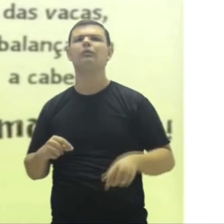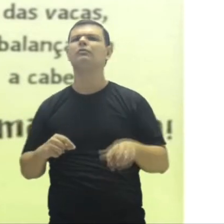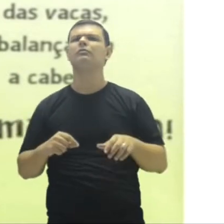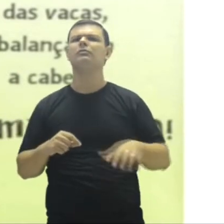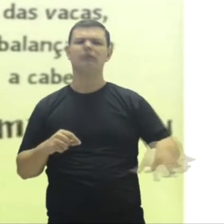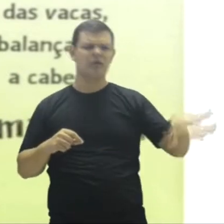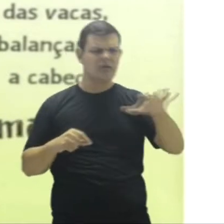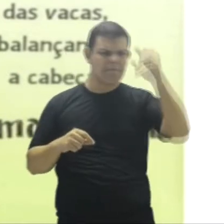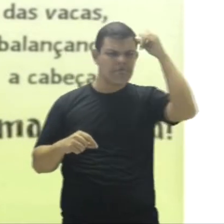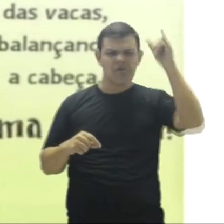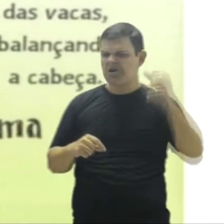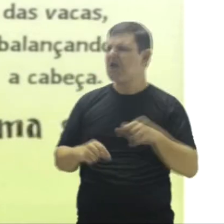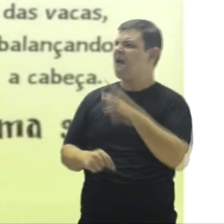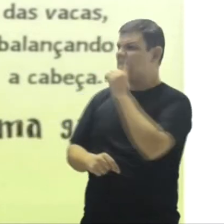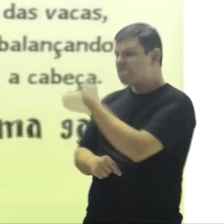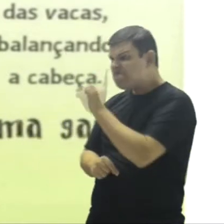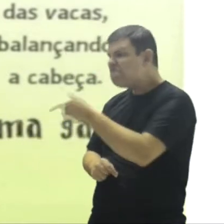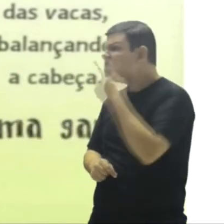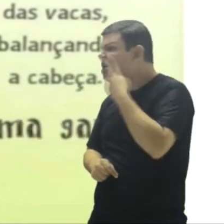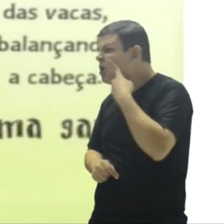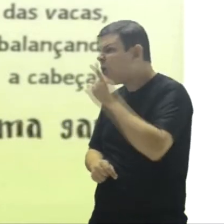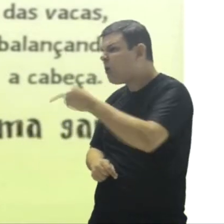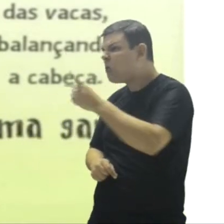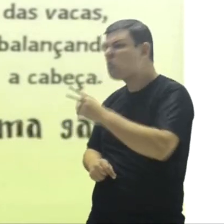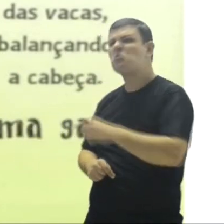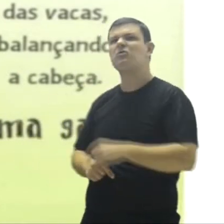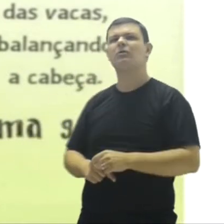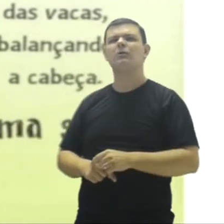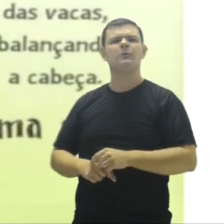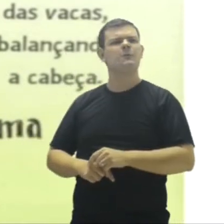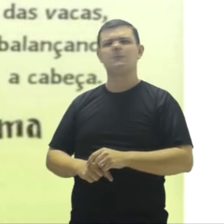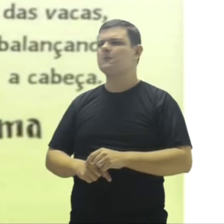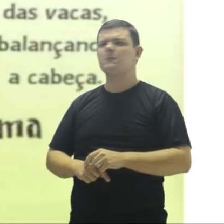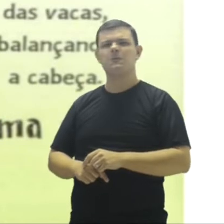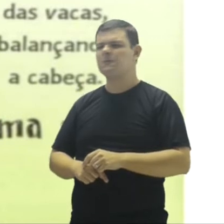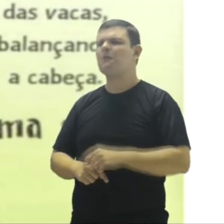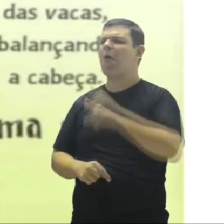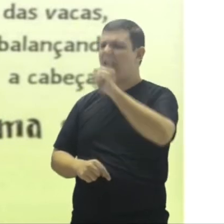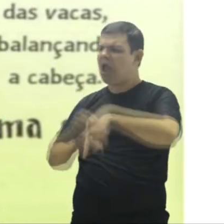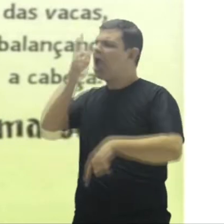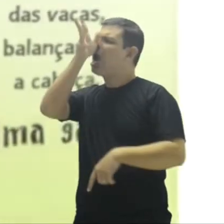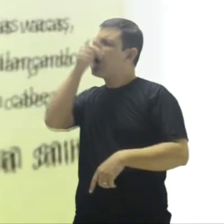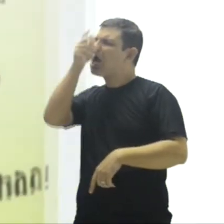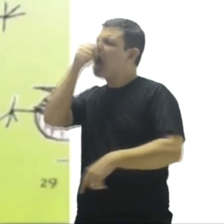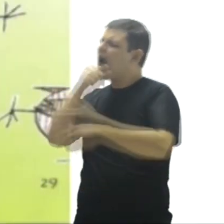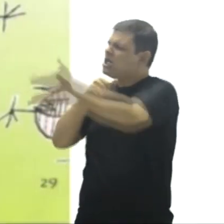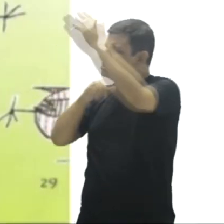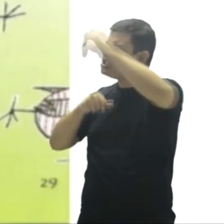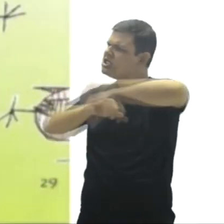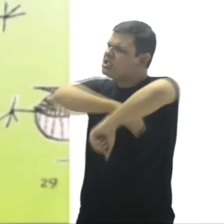Não falei? Disse uma das vacas, balançando a cabeça. Uma galinha!